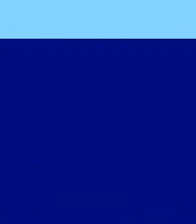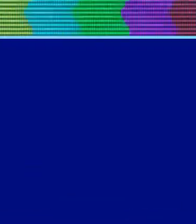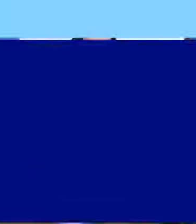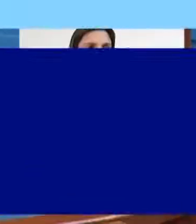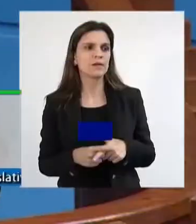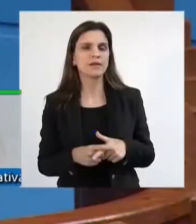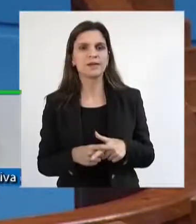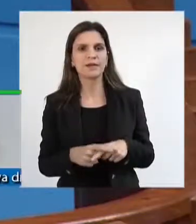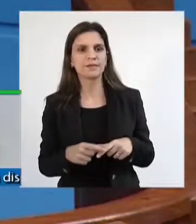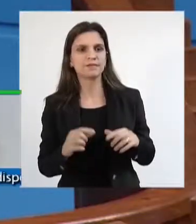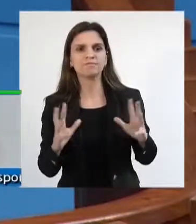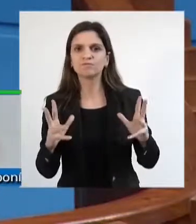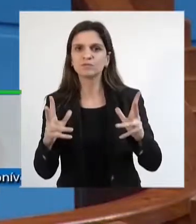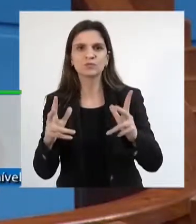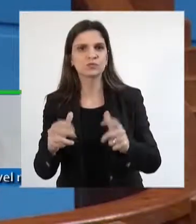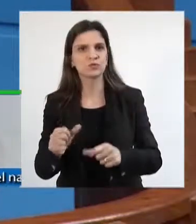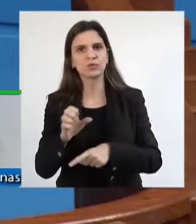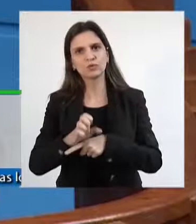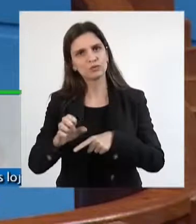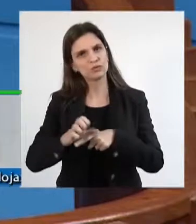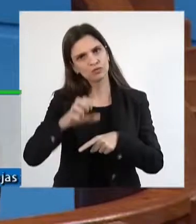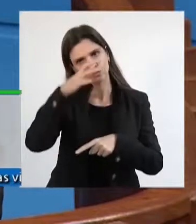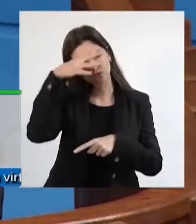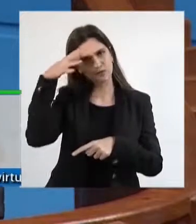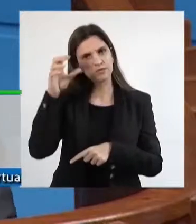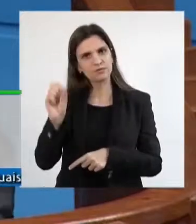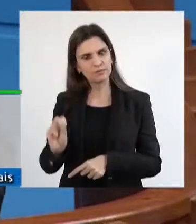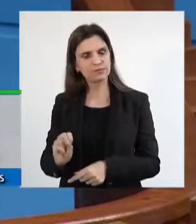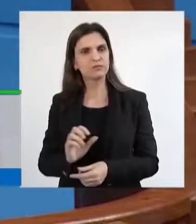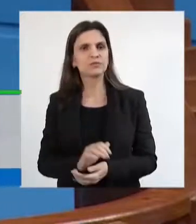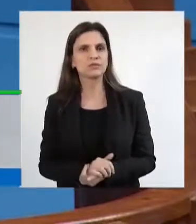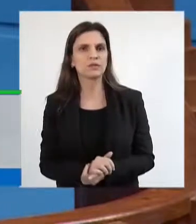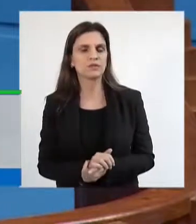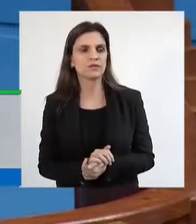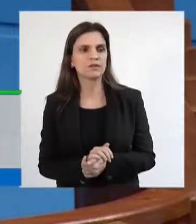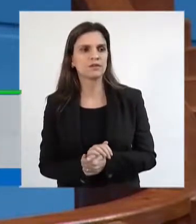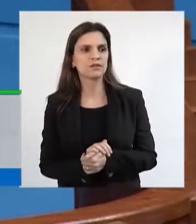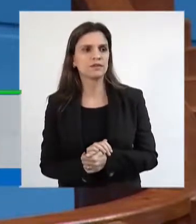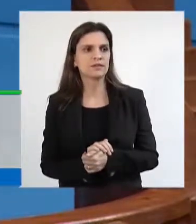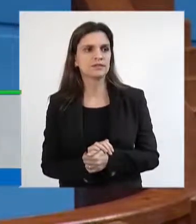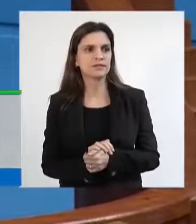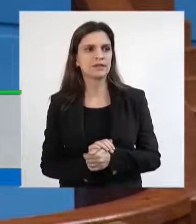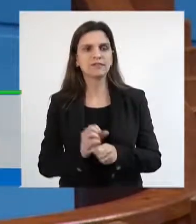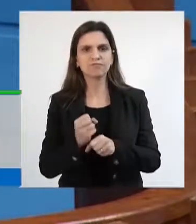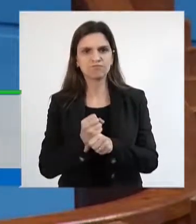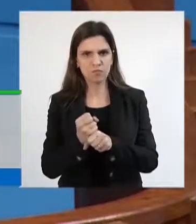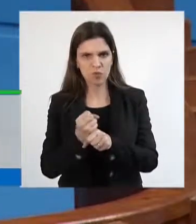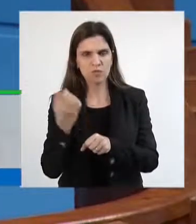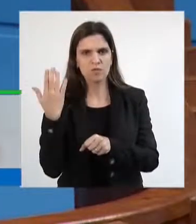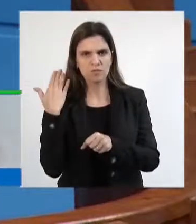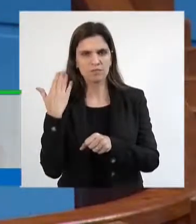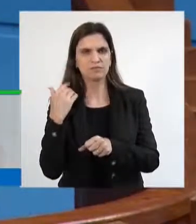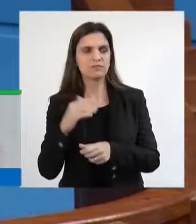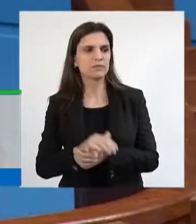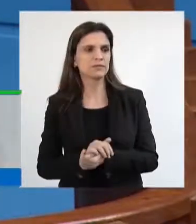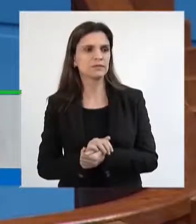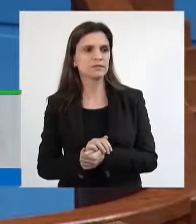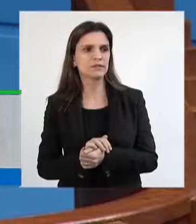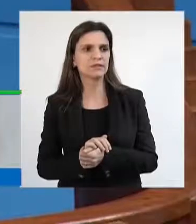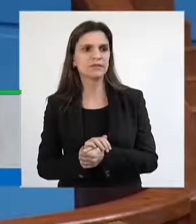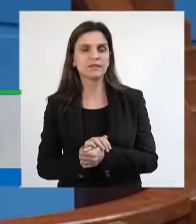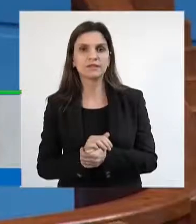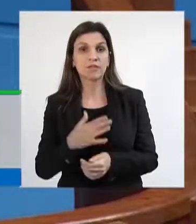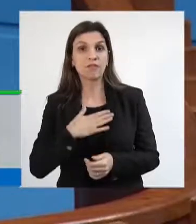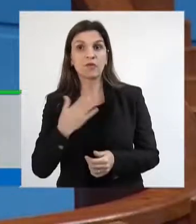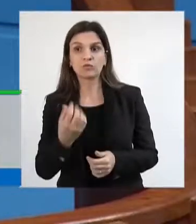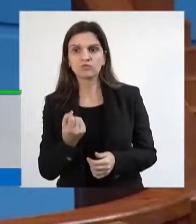Sul. Nós tivemos o ano passado, final do ano passado, um susto nas contas de energia elétrica. No início